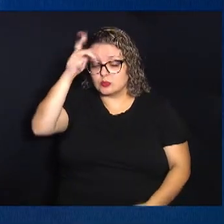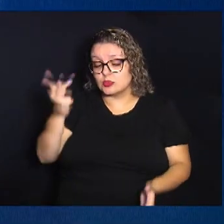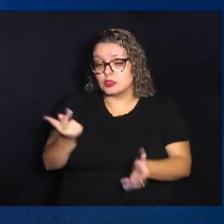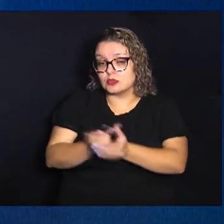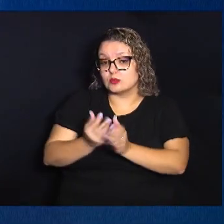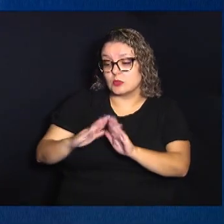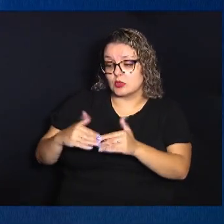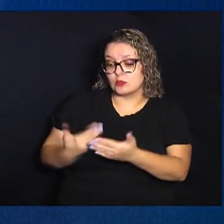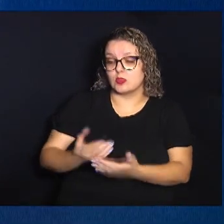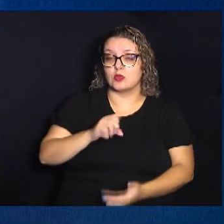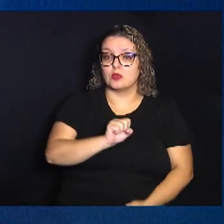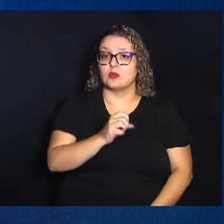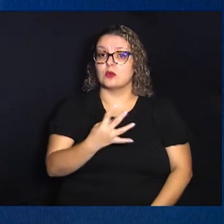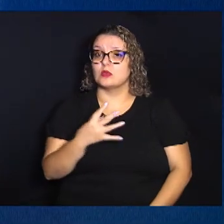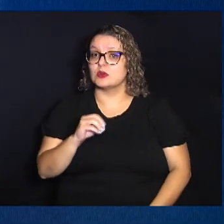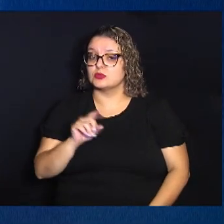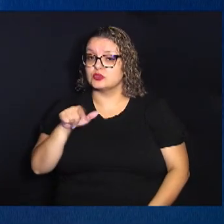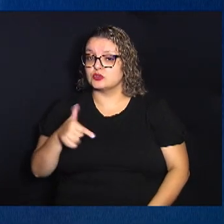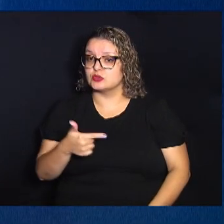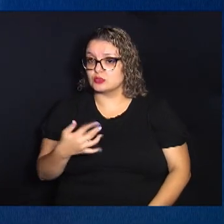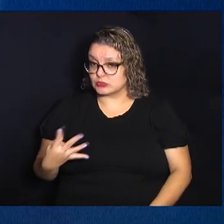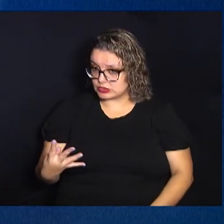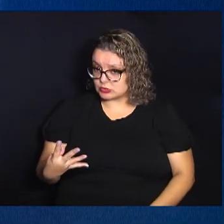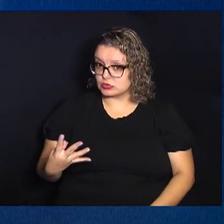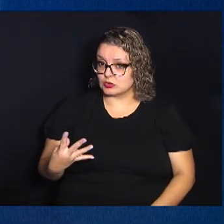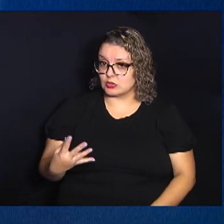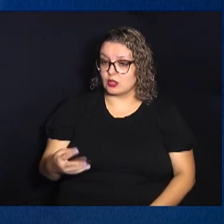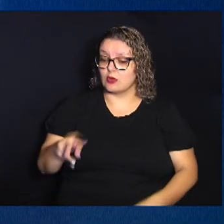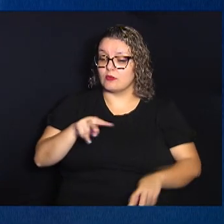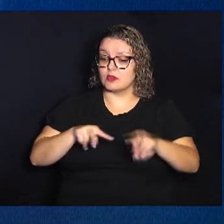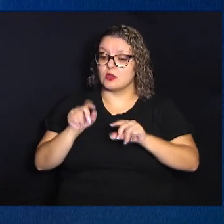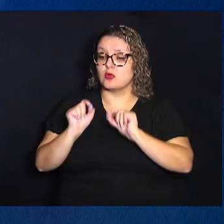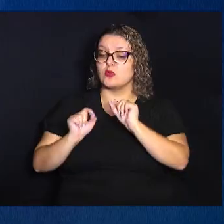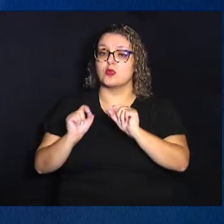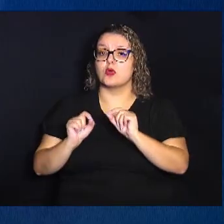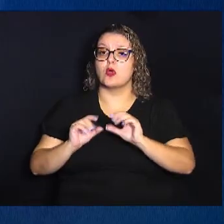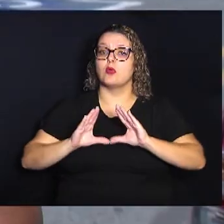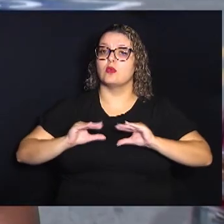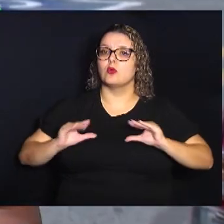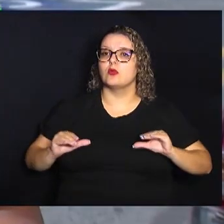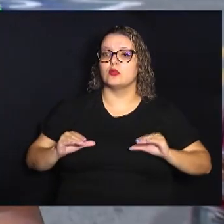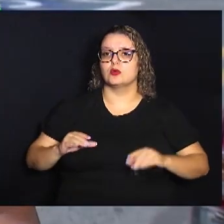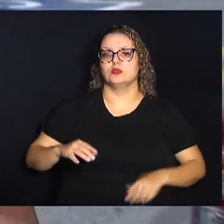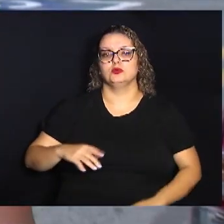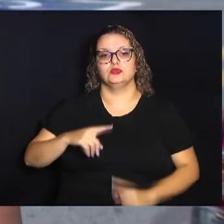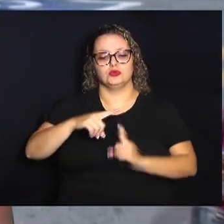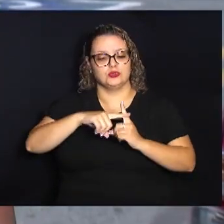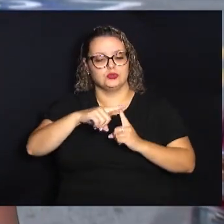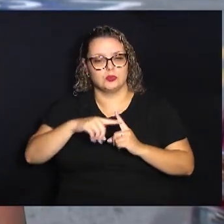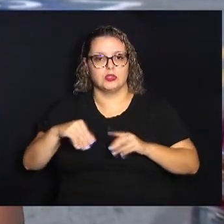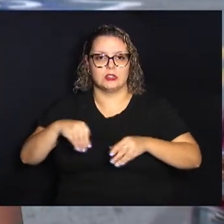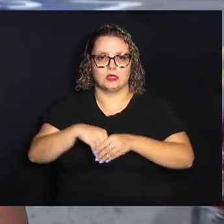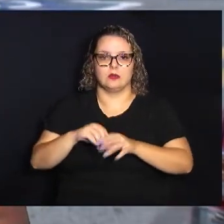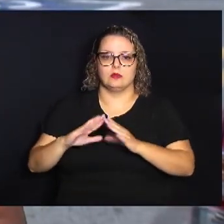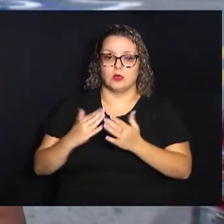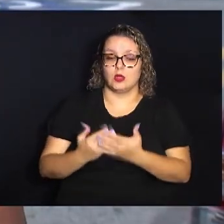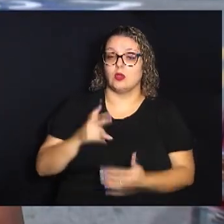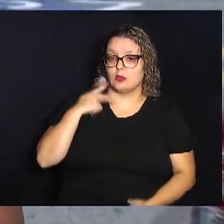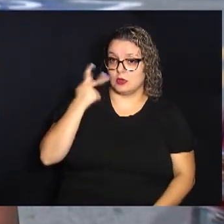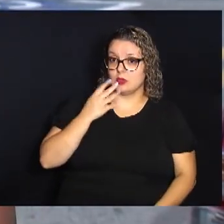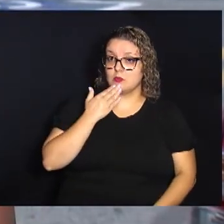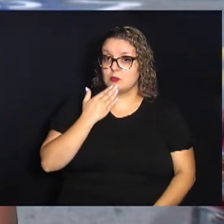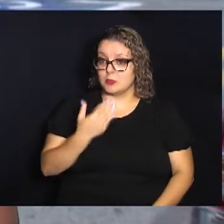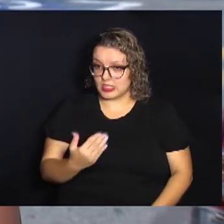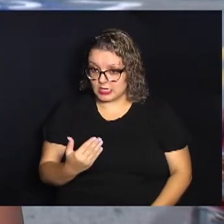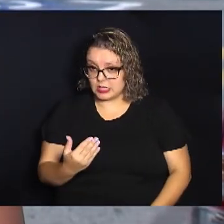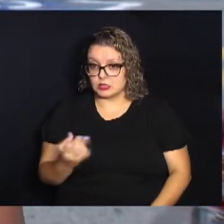requerimento 840 de 2024, visando o conforto térmico nas escolas. O vereador solicita que sejam